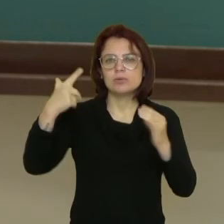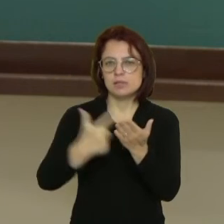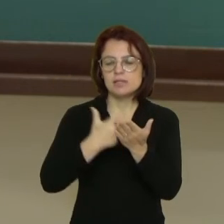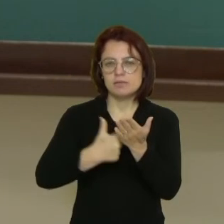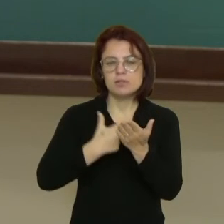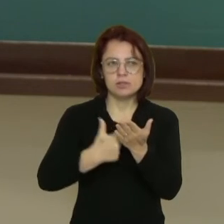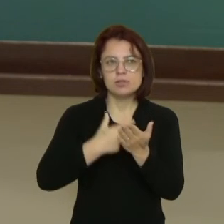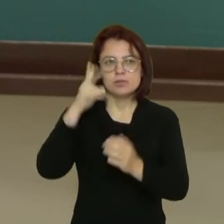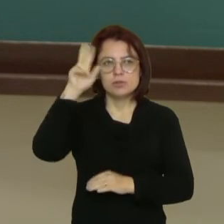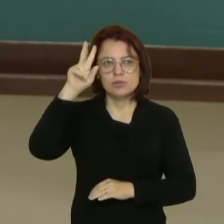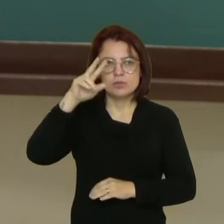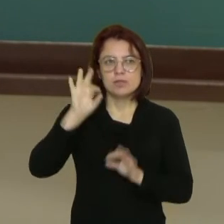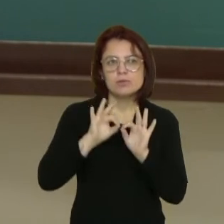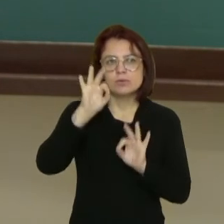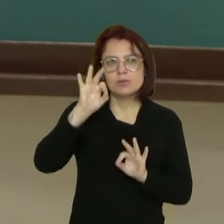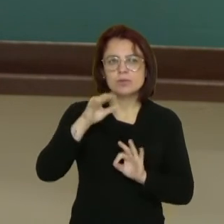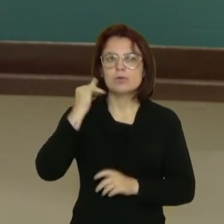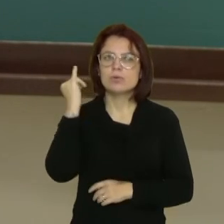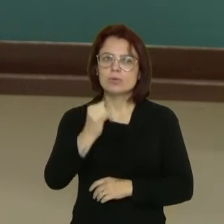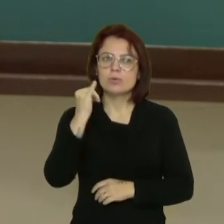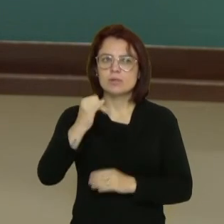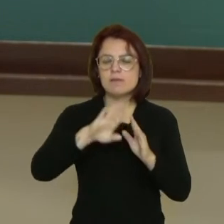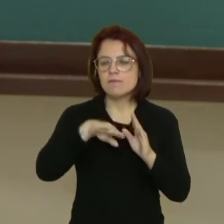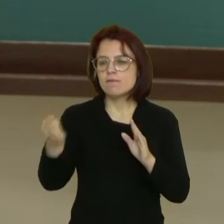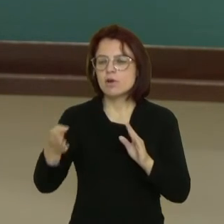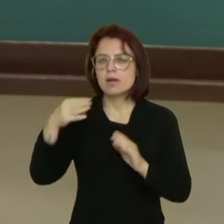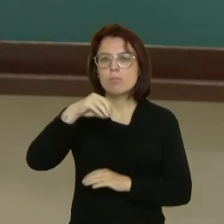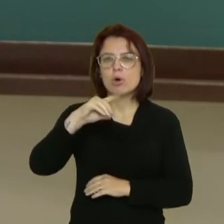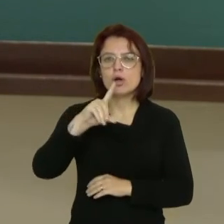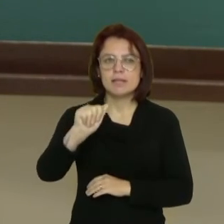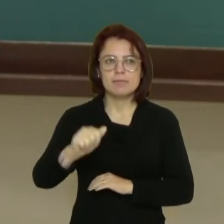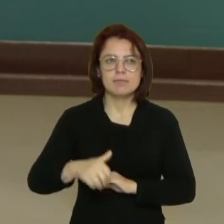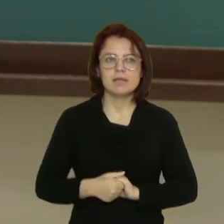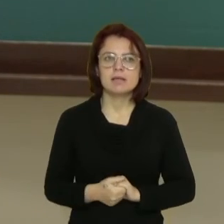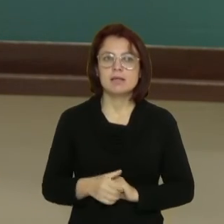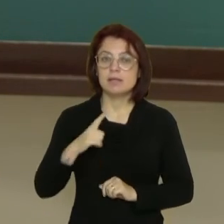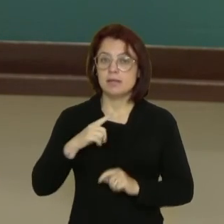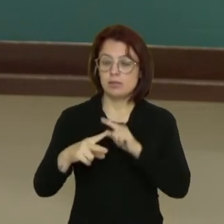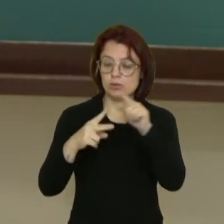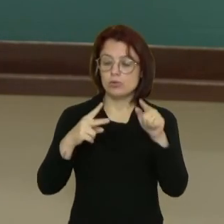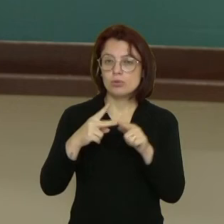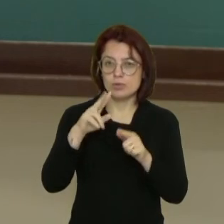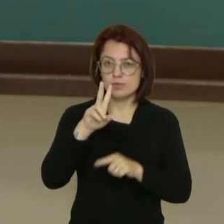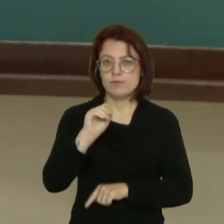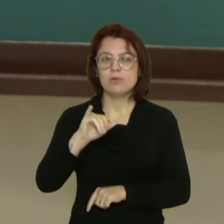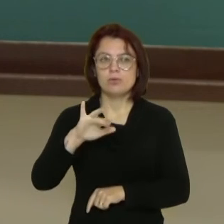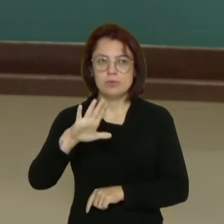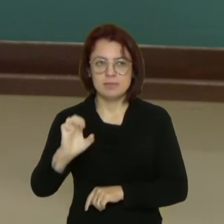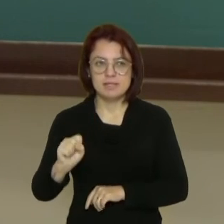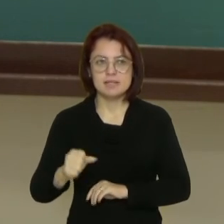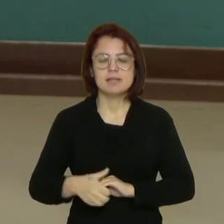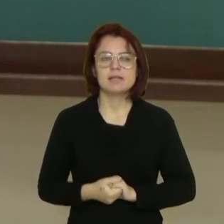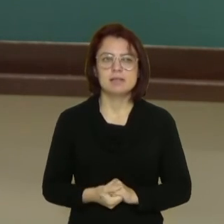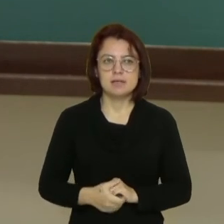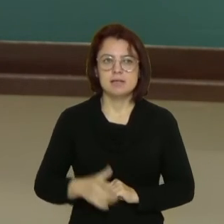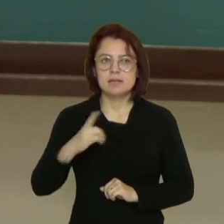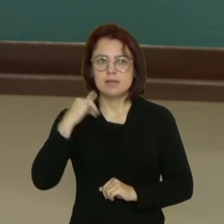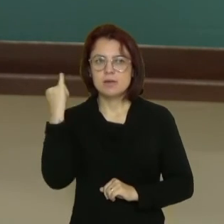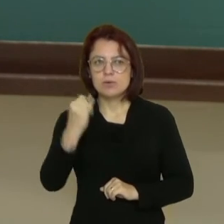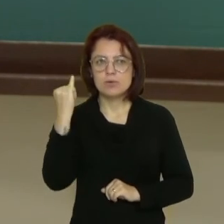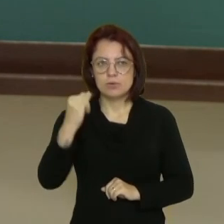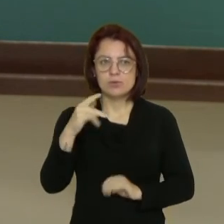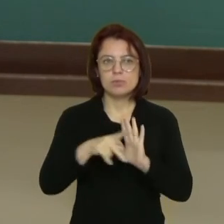curtas, chamado Contos Fora de Moda, e mais 2 volumes, então Os Contos Cariocas e Vida